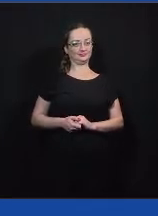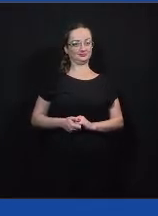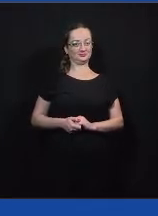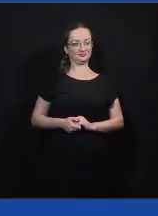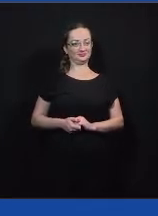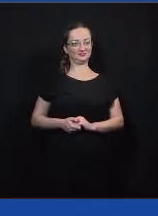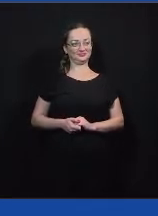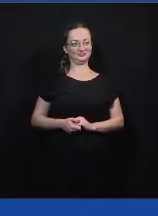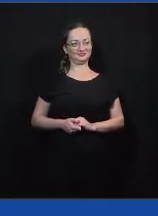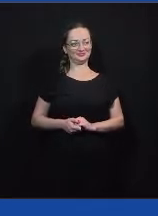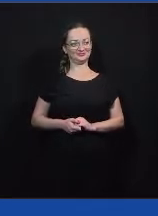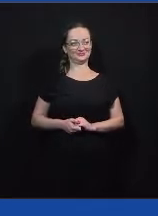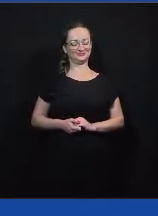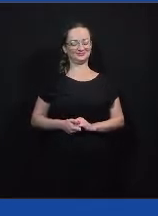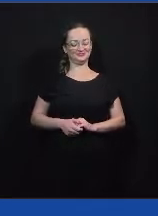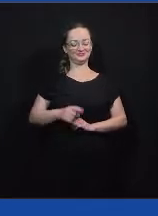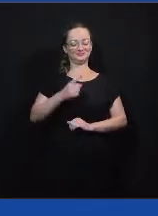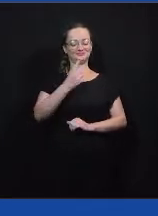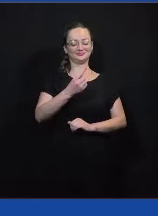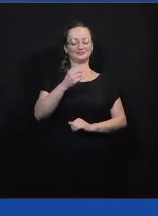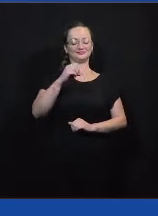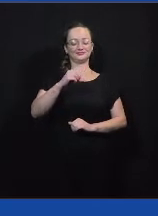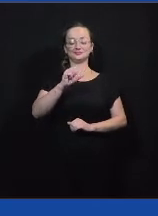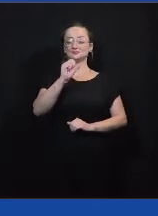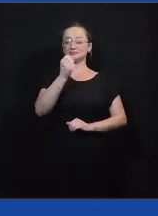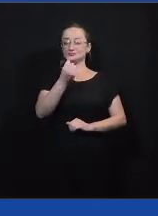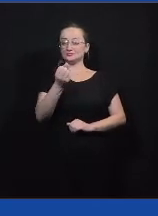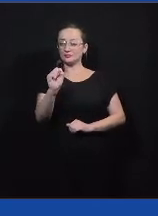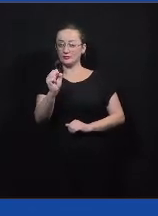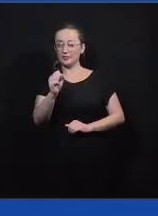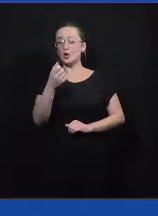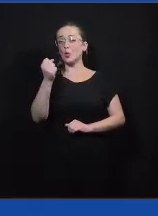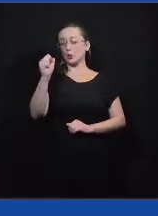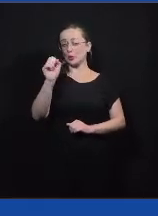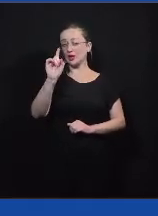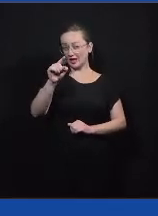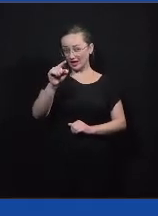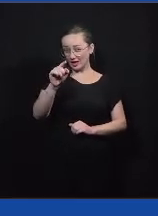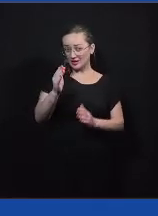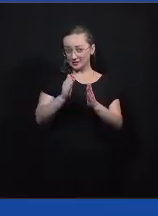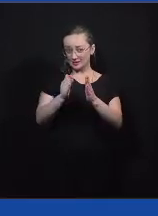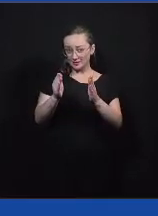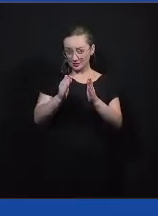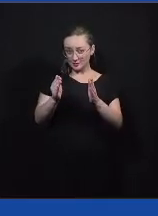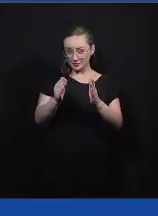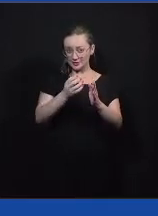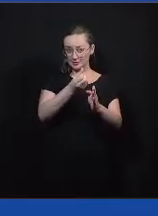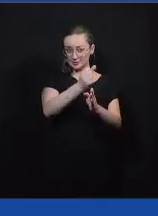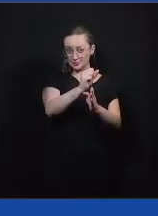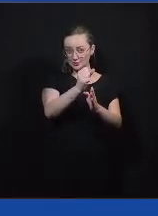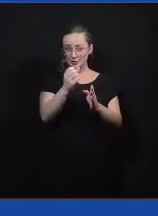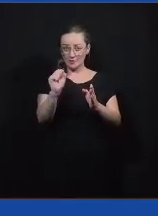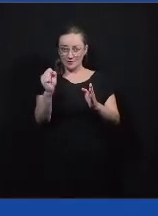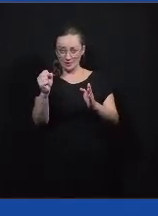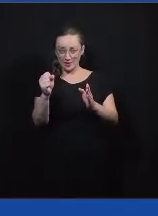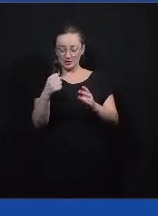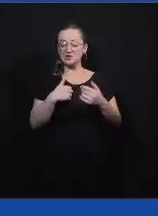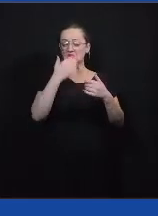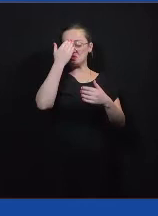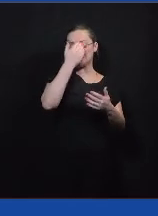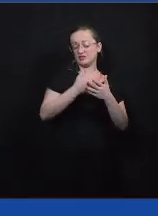e olha 90 1988 e eu acho que a